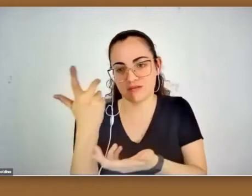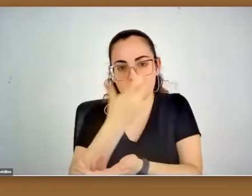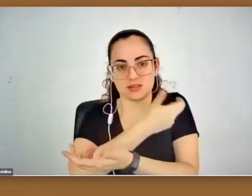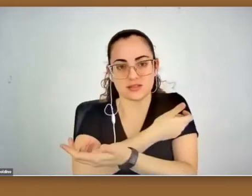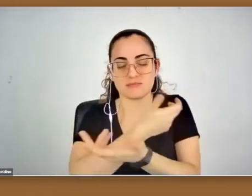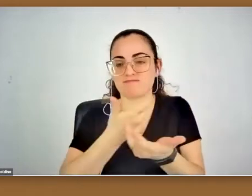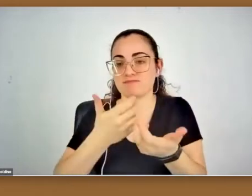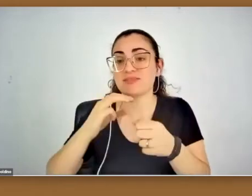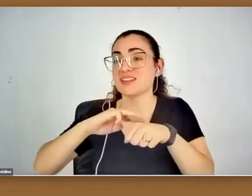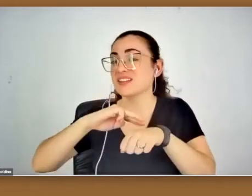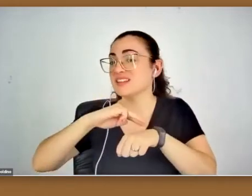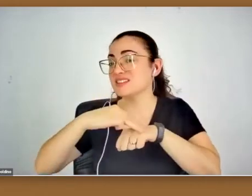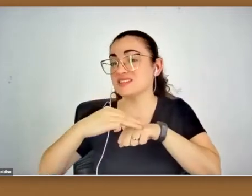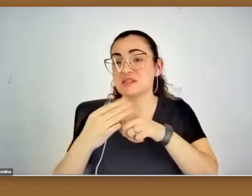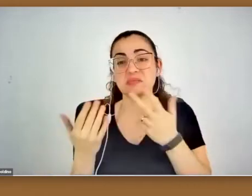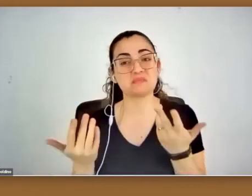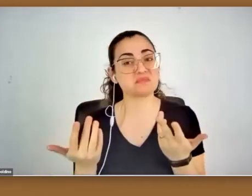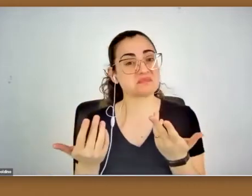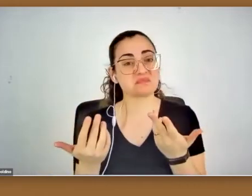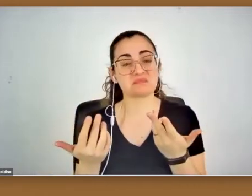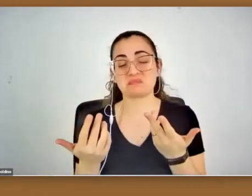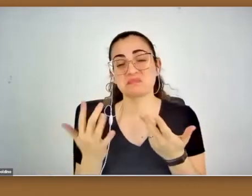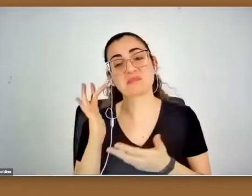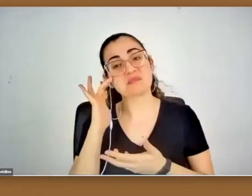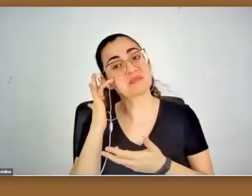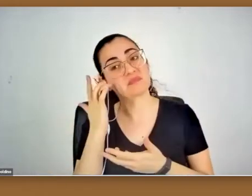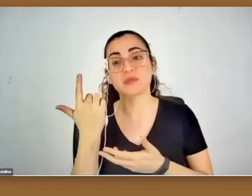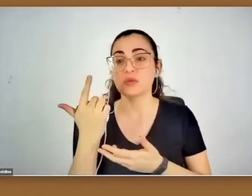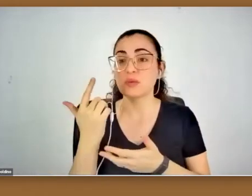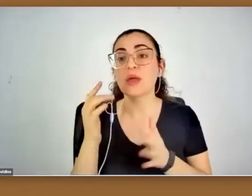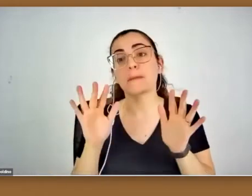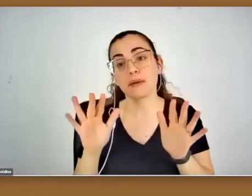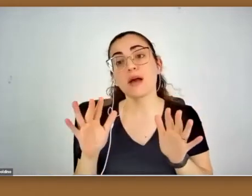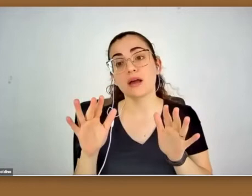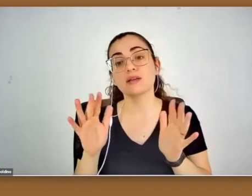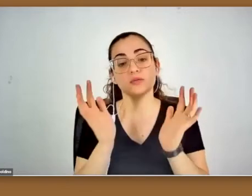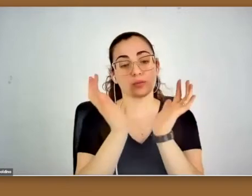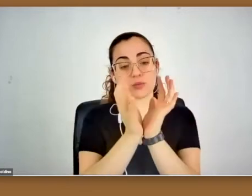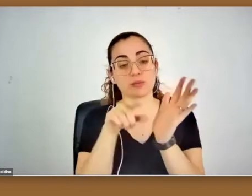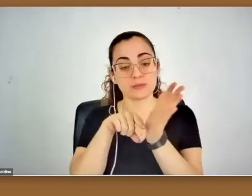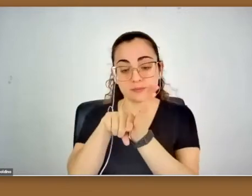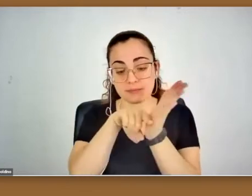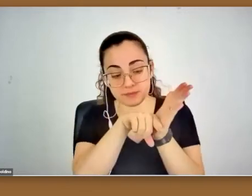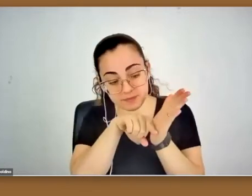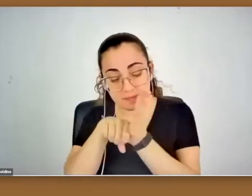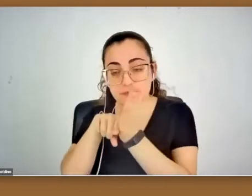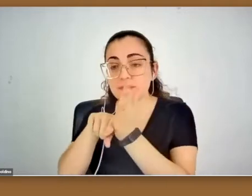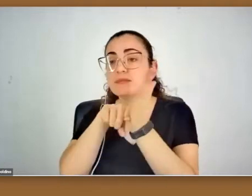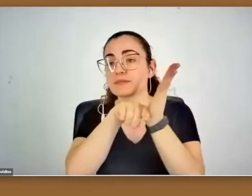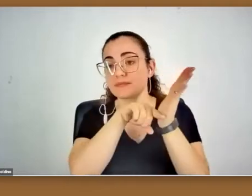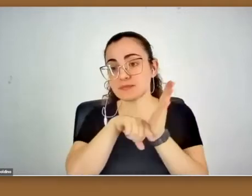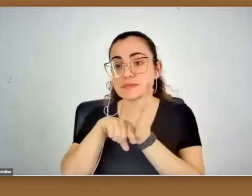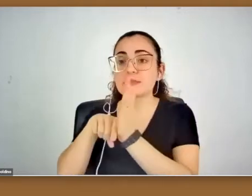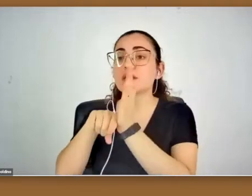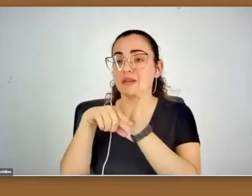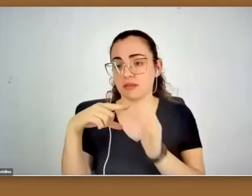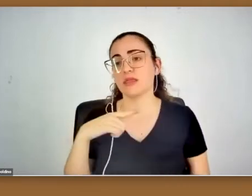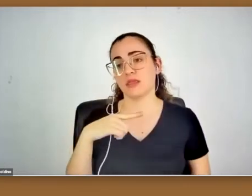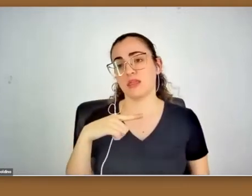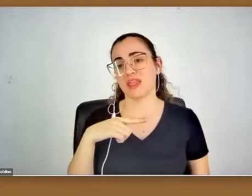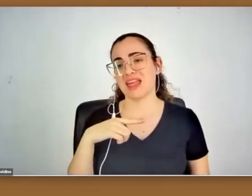Para Zika não tem informação, mas provavelmente também tenha, né, desenvolvimento, mas é muito difícil também fazer vacinas contra